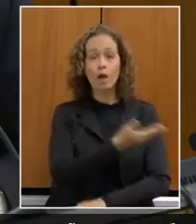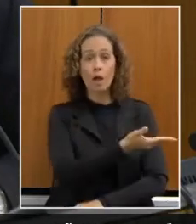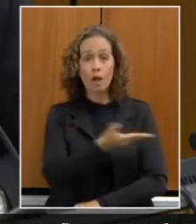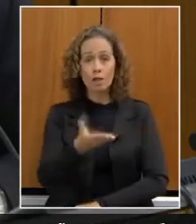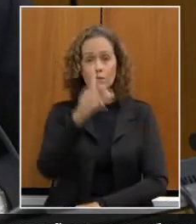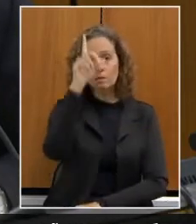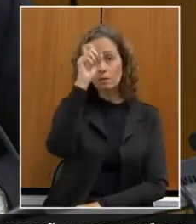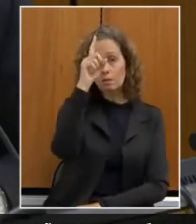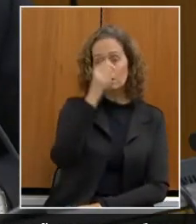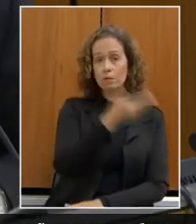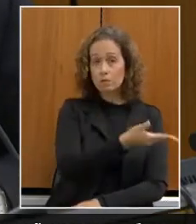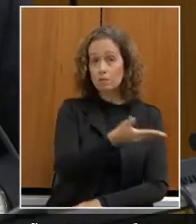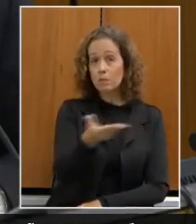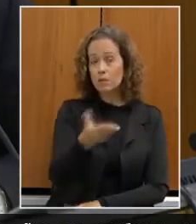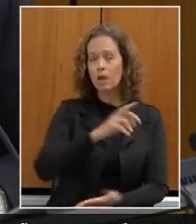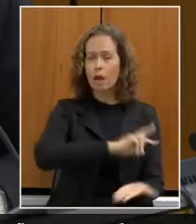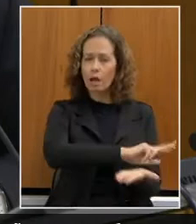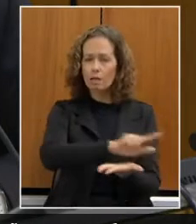serão muito